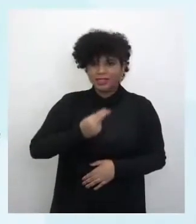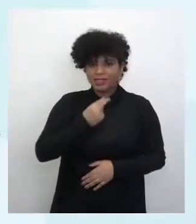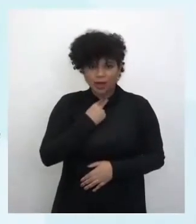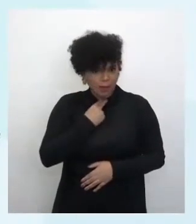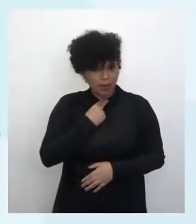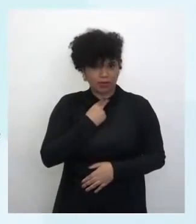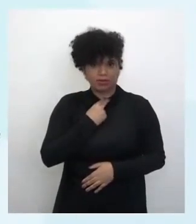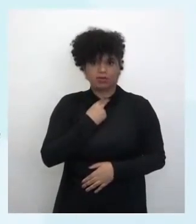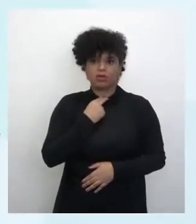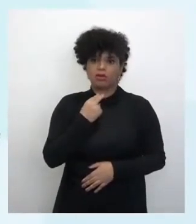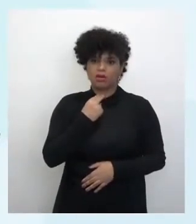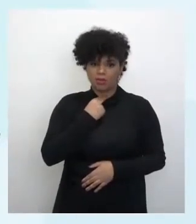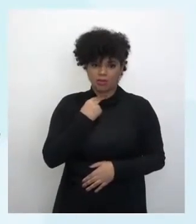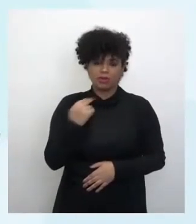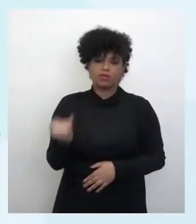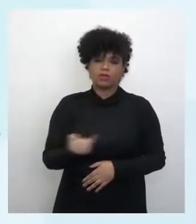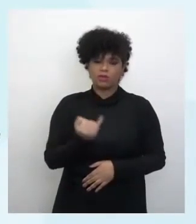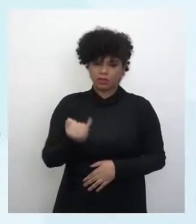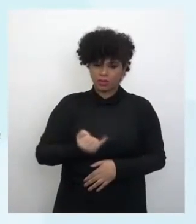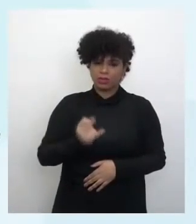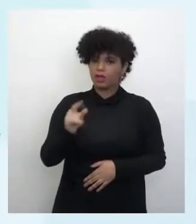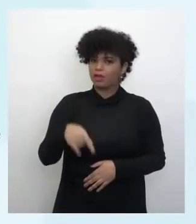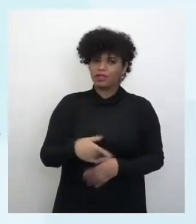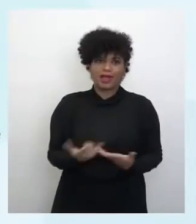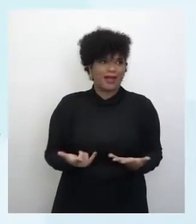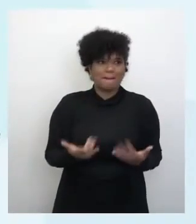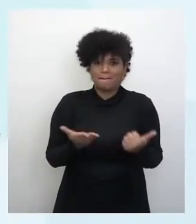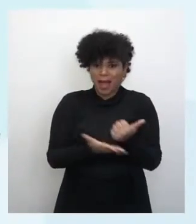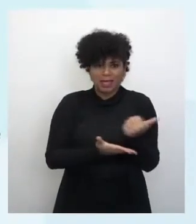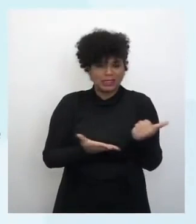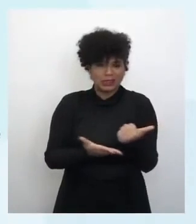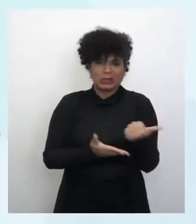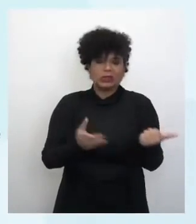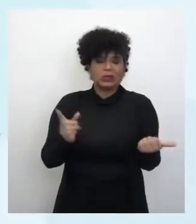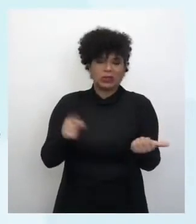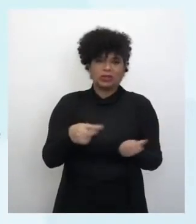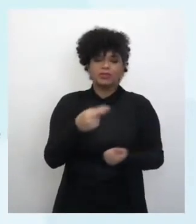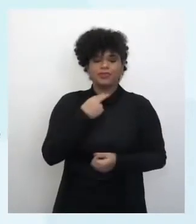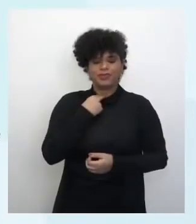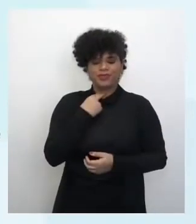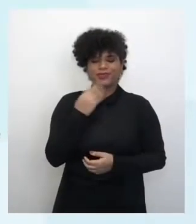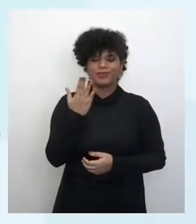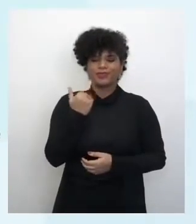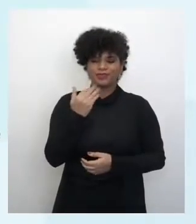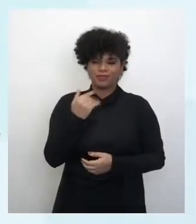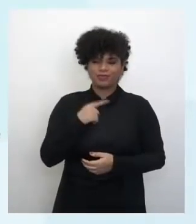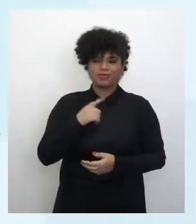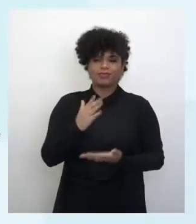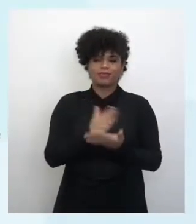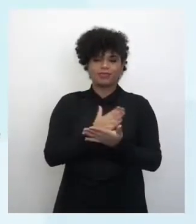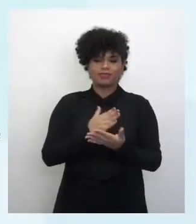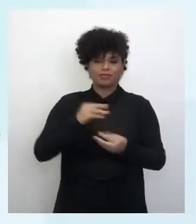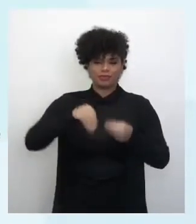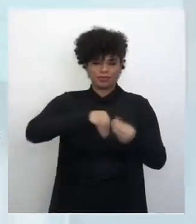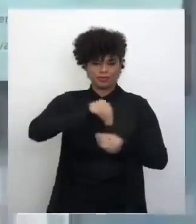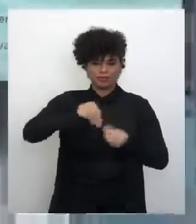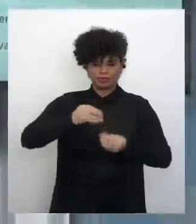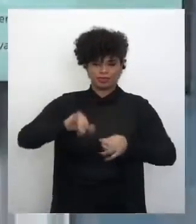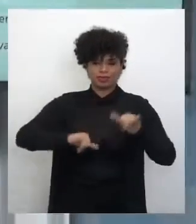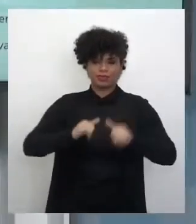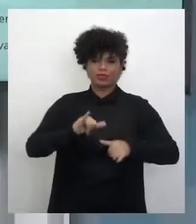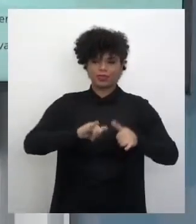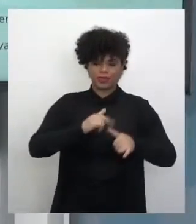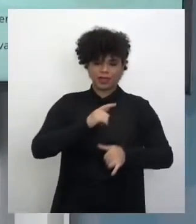em laboratório de química. Isso daí é bem óbvio, né? Porque pode contaminar o seu alimento, o alimento pode